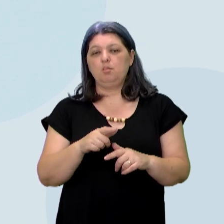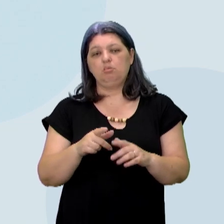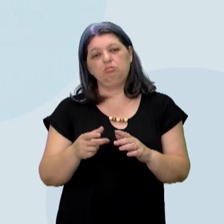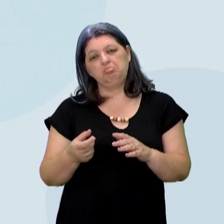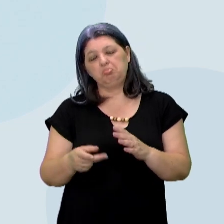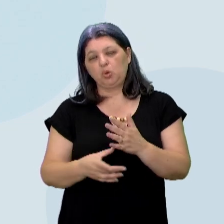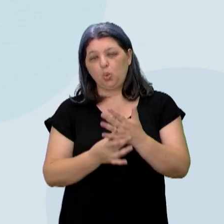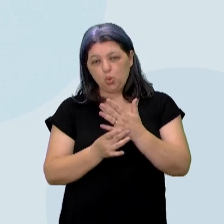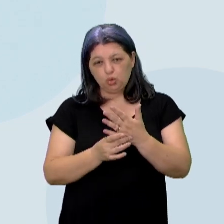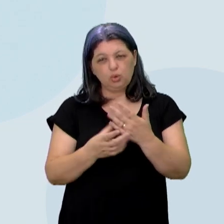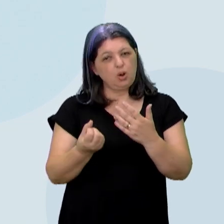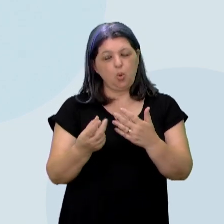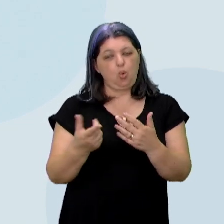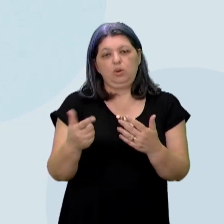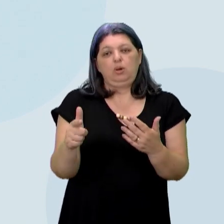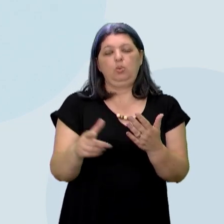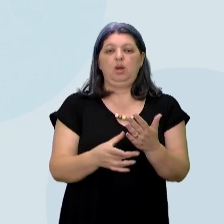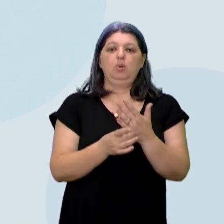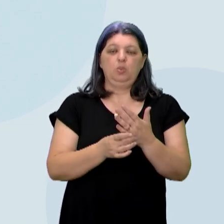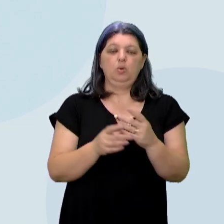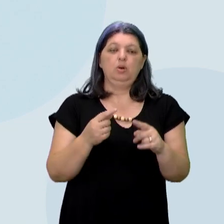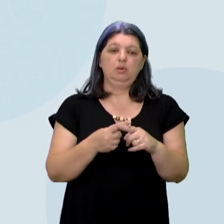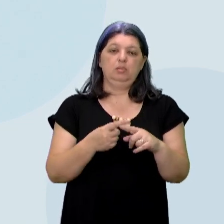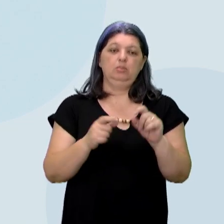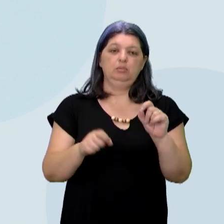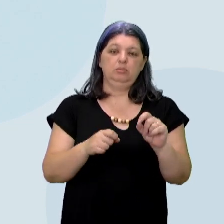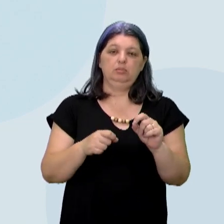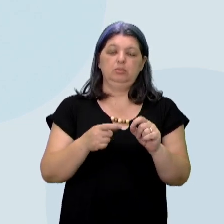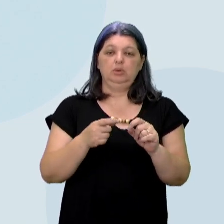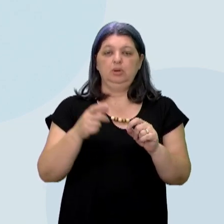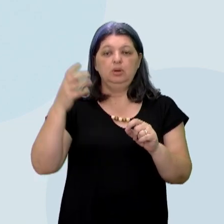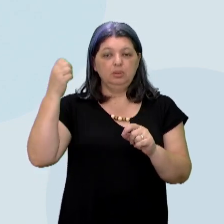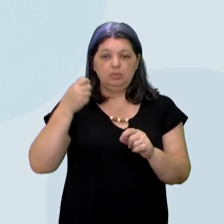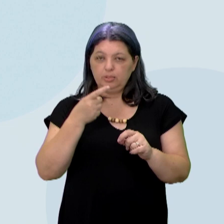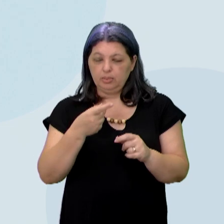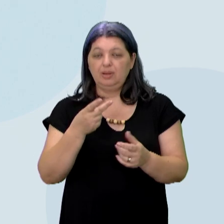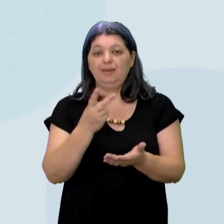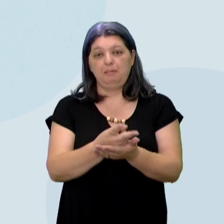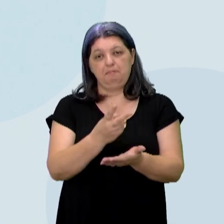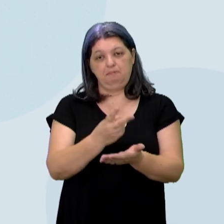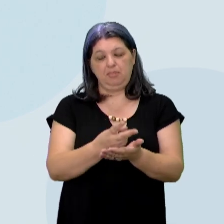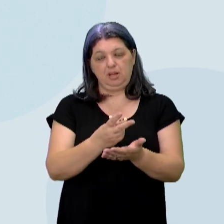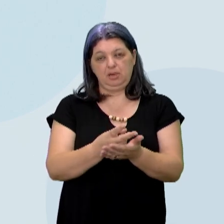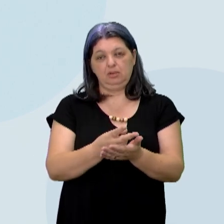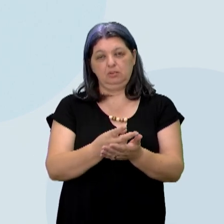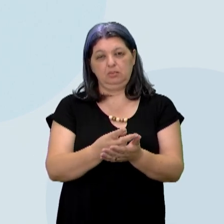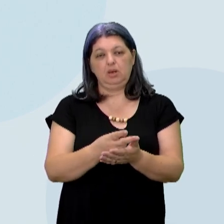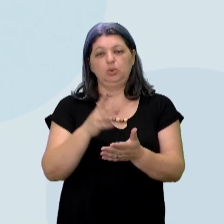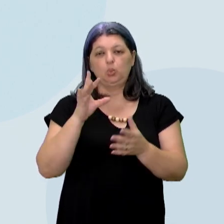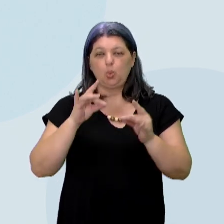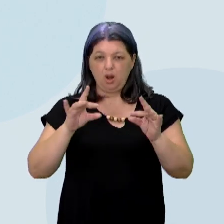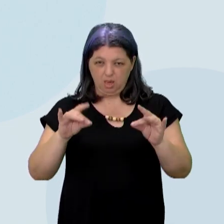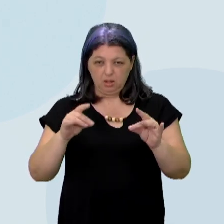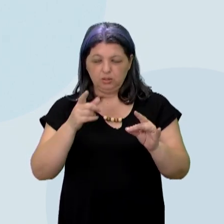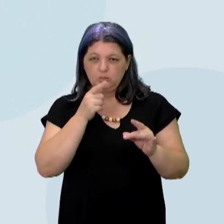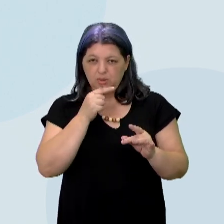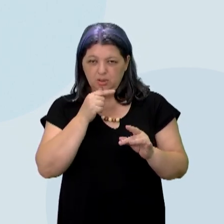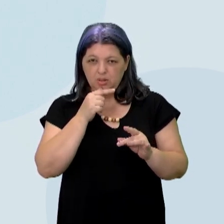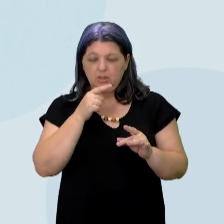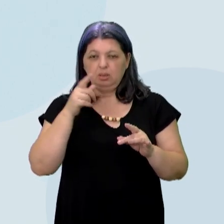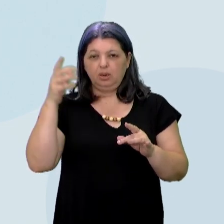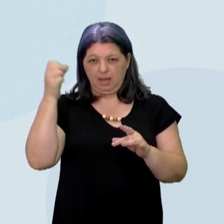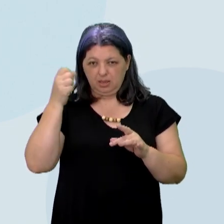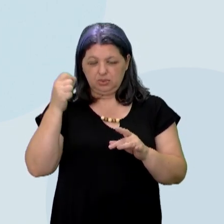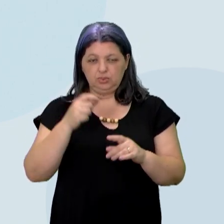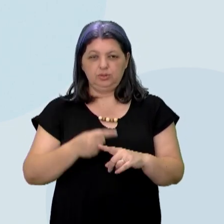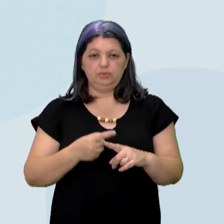qualquer forma, a proteína do leite em pó é a mesma que no leite líquido, com valores próximos de